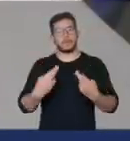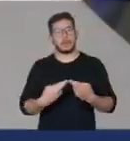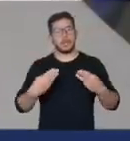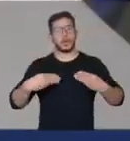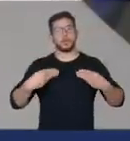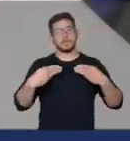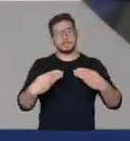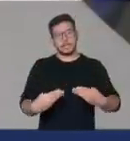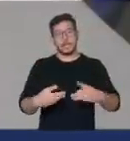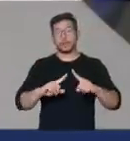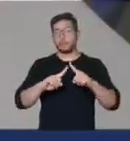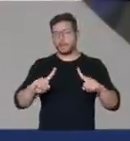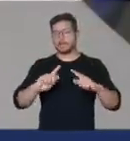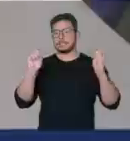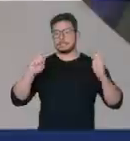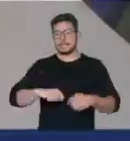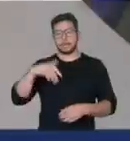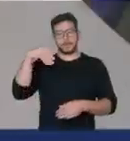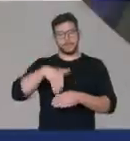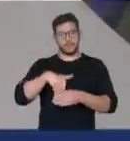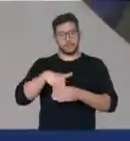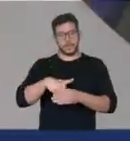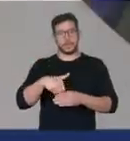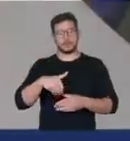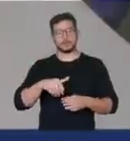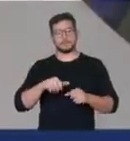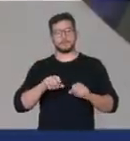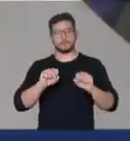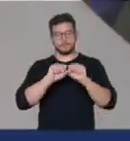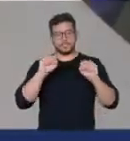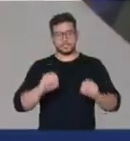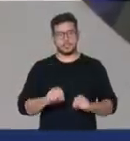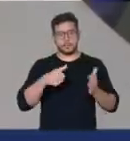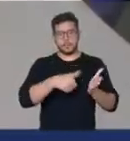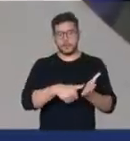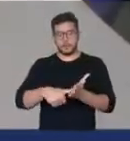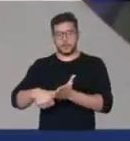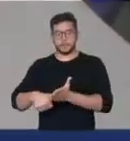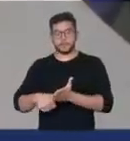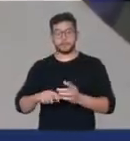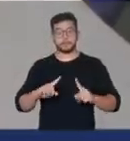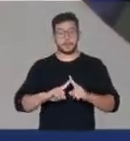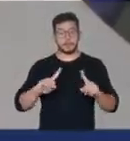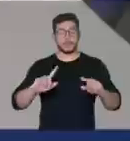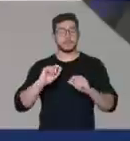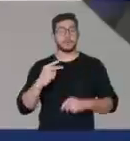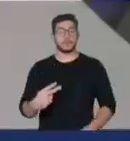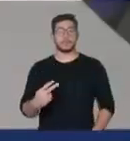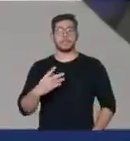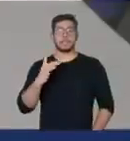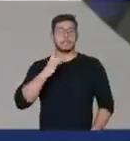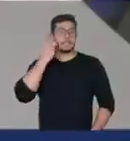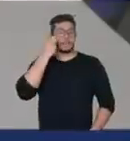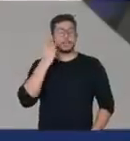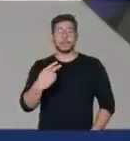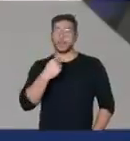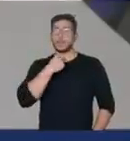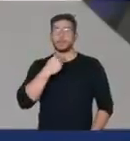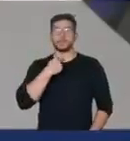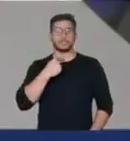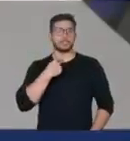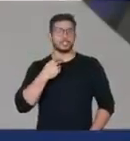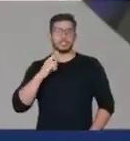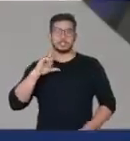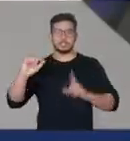e votando pelo sistema remoto. Com essa queda, impossibilitou que os deputados estivessem em outros lugares. Todos